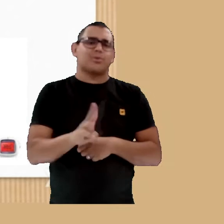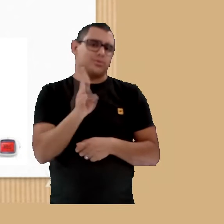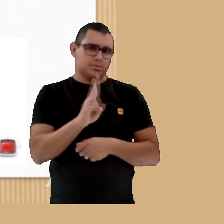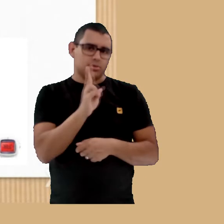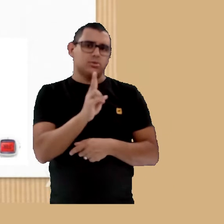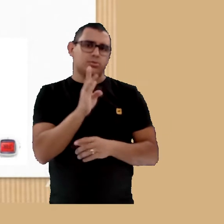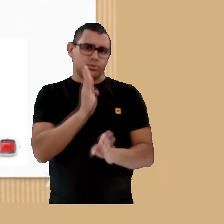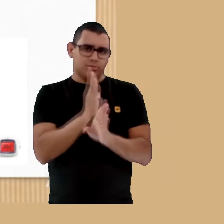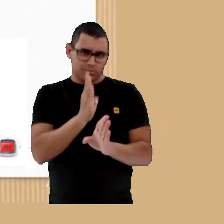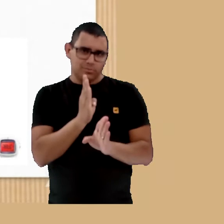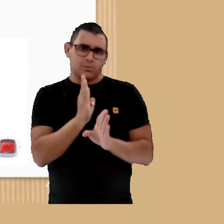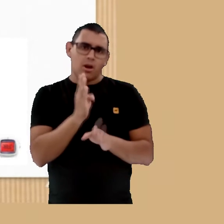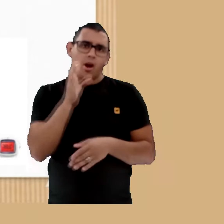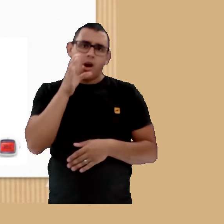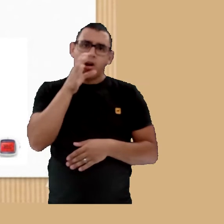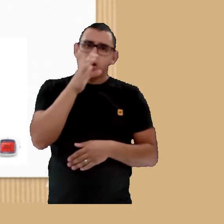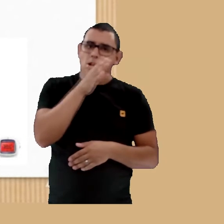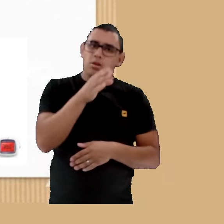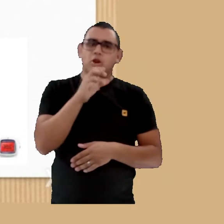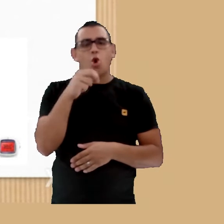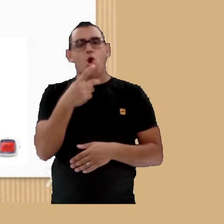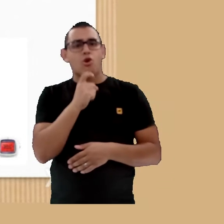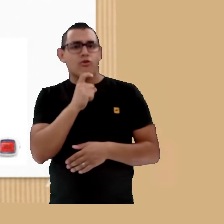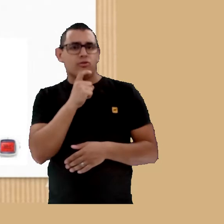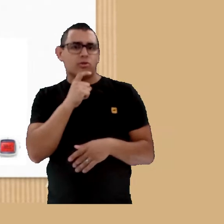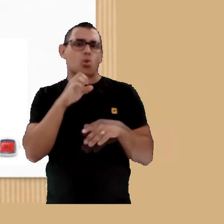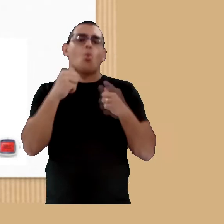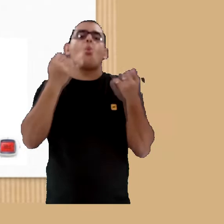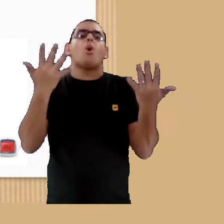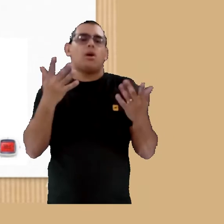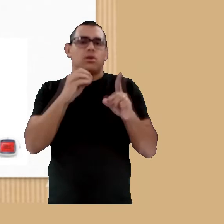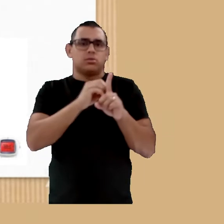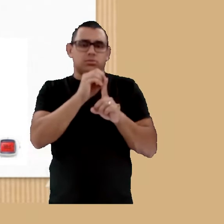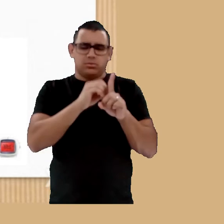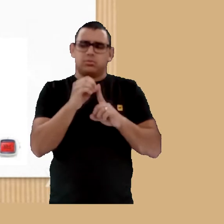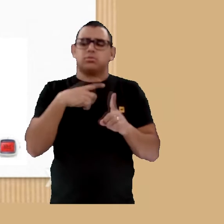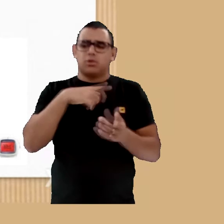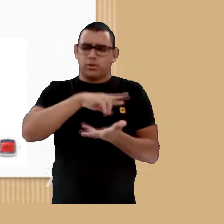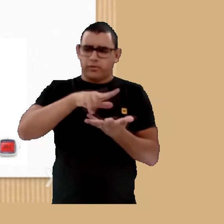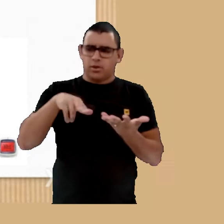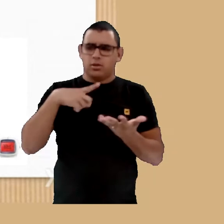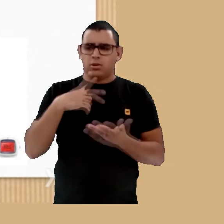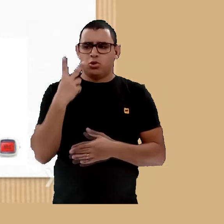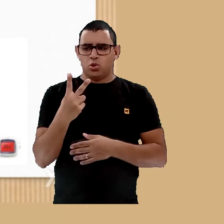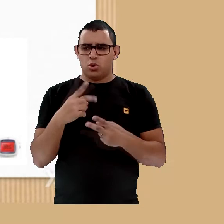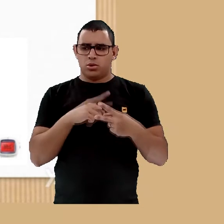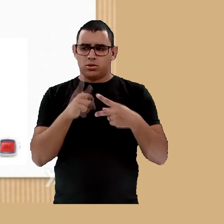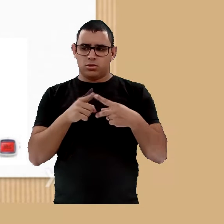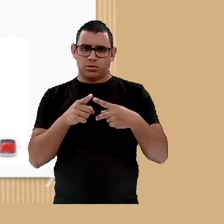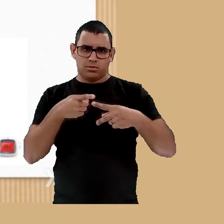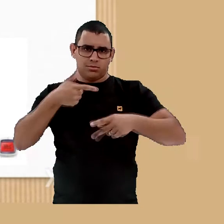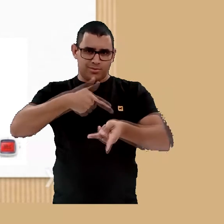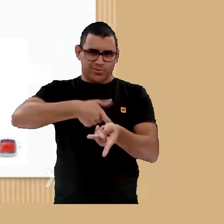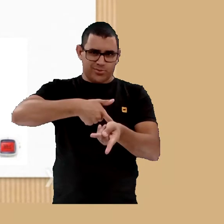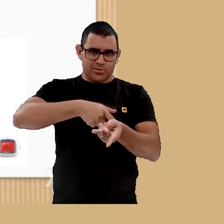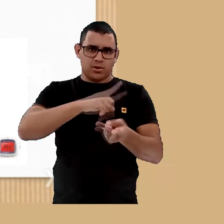clínicos, termômetros a gás, de lâmina bimetálica. Aí nas imagens nós observamos um termômetro digital